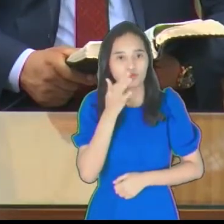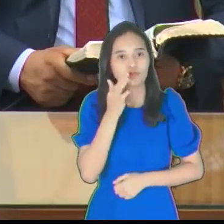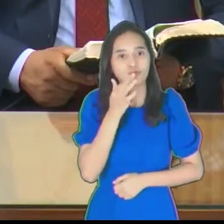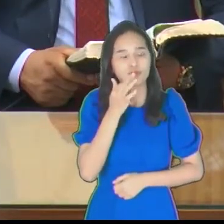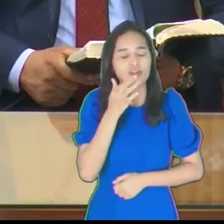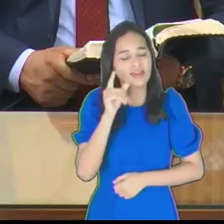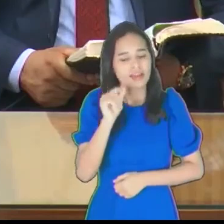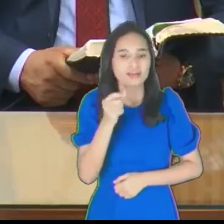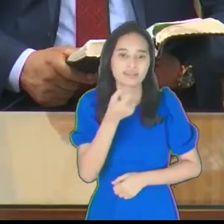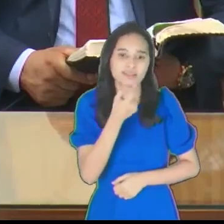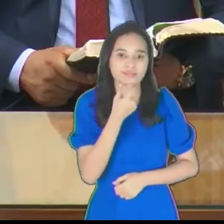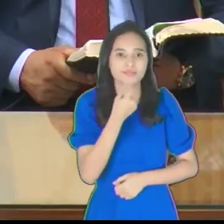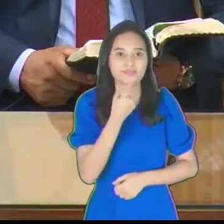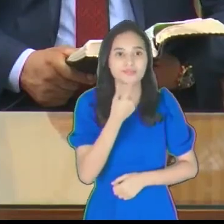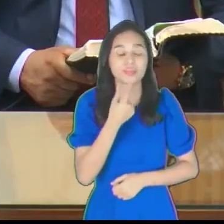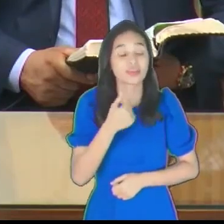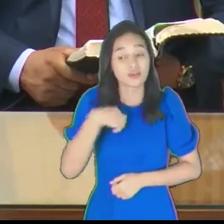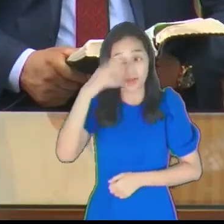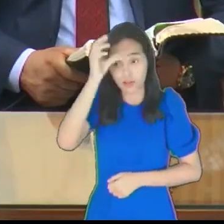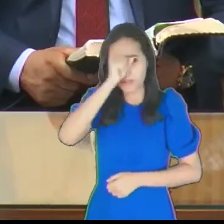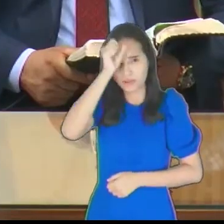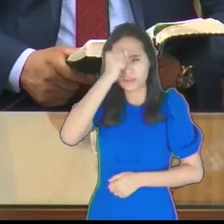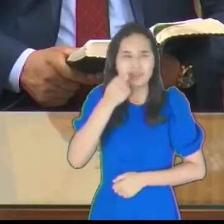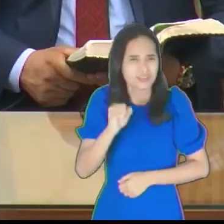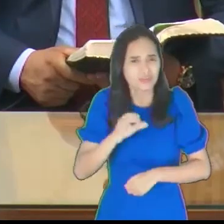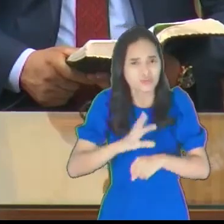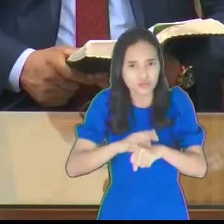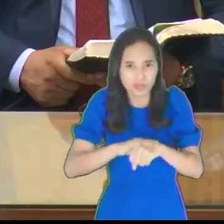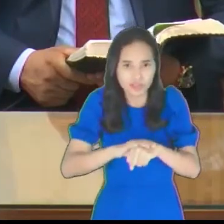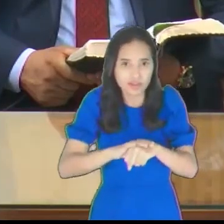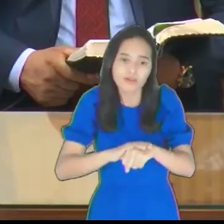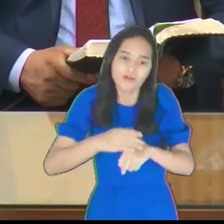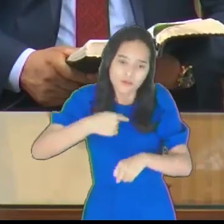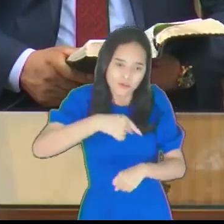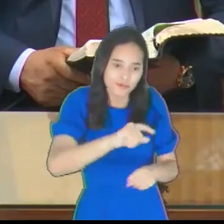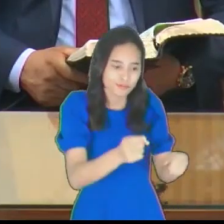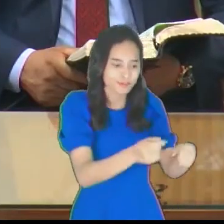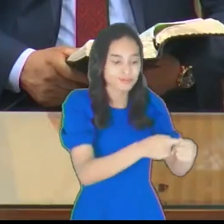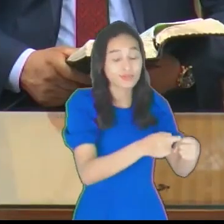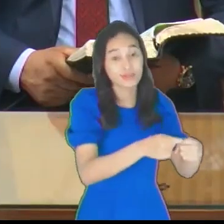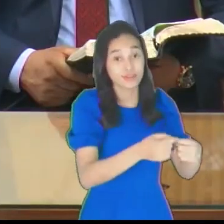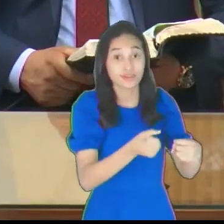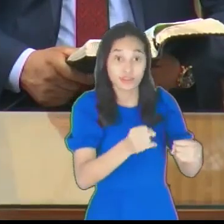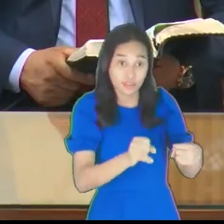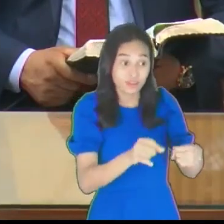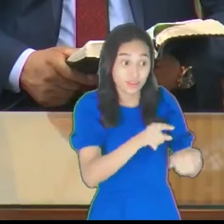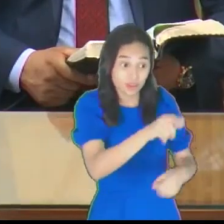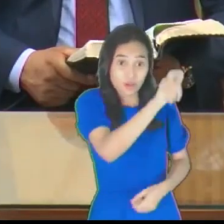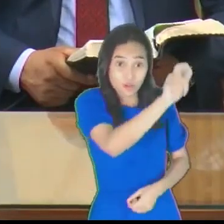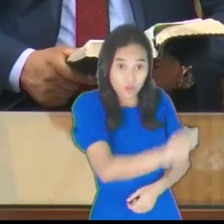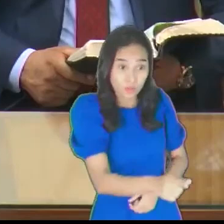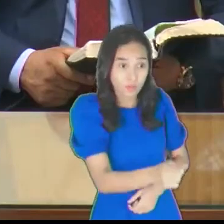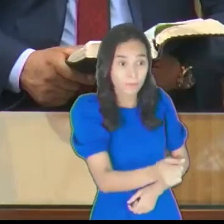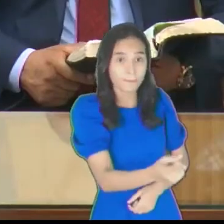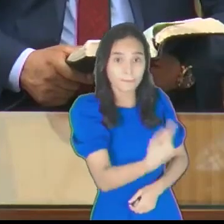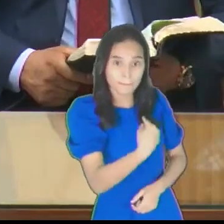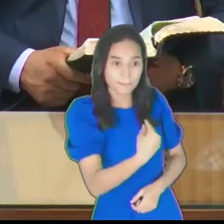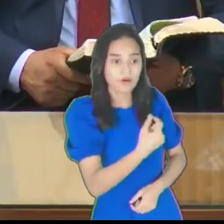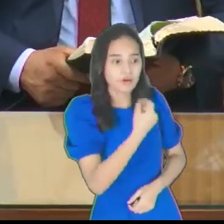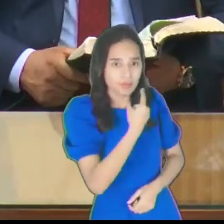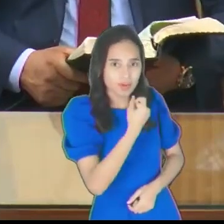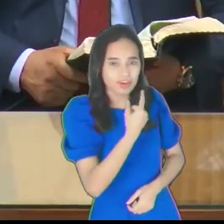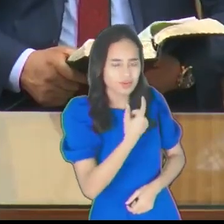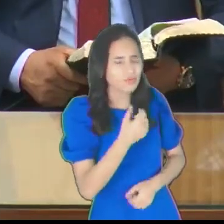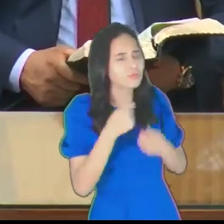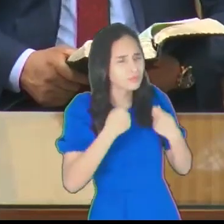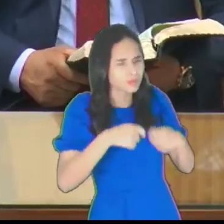aprendo? Eu aprendo que se você estiver doente, vá ao médico. E se o médico mandar você tomar um medicamento, tome o medicamento. Mas